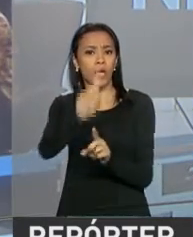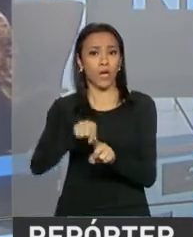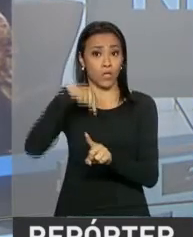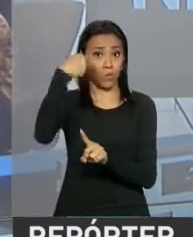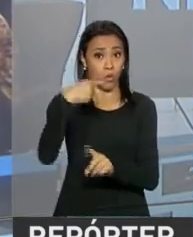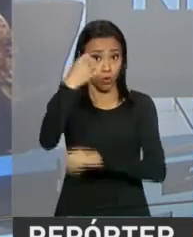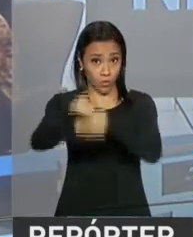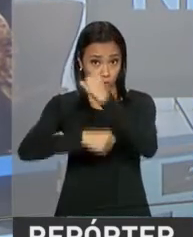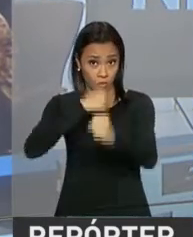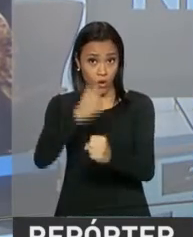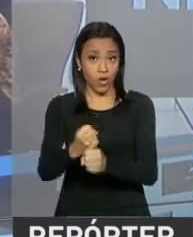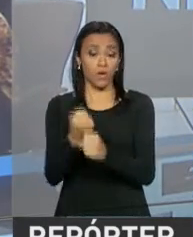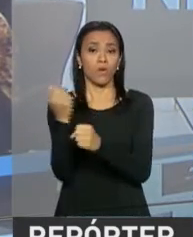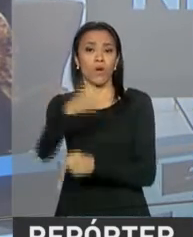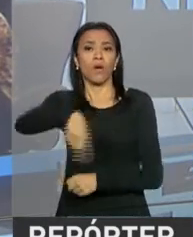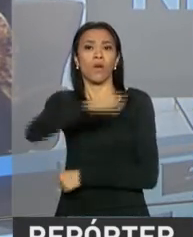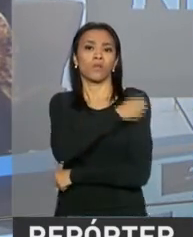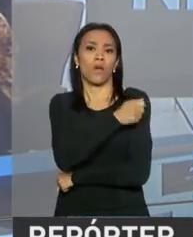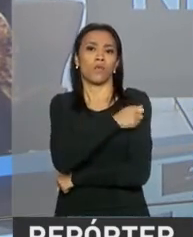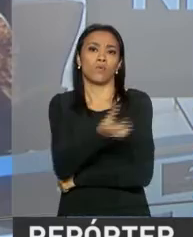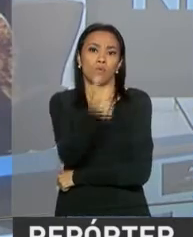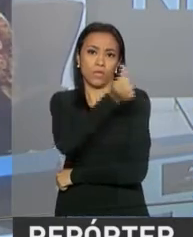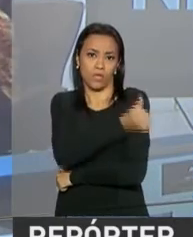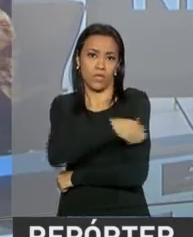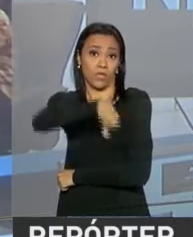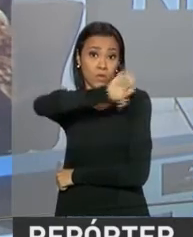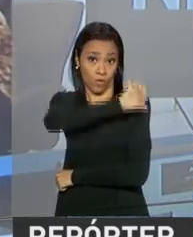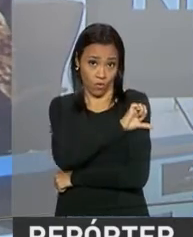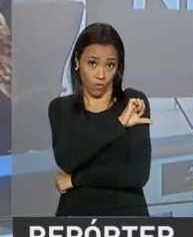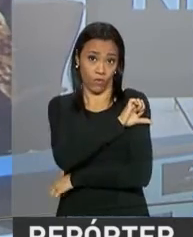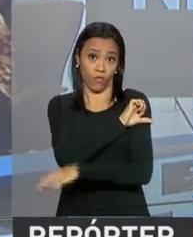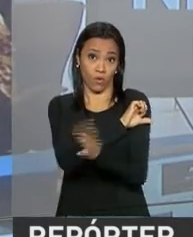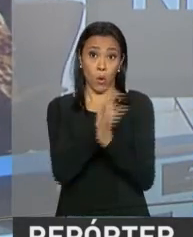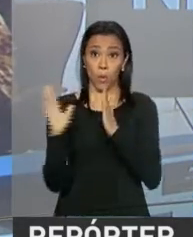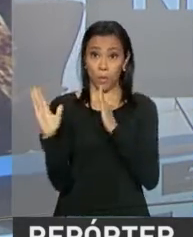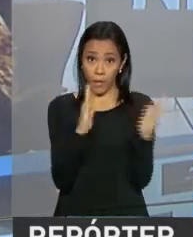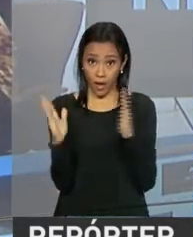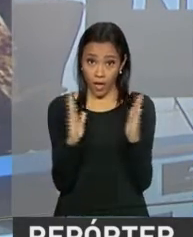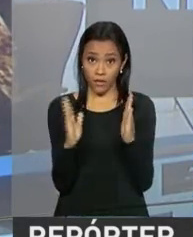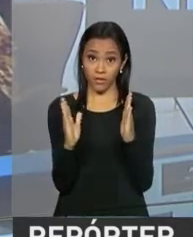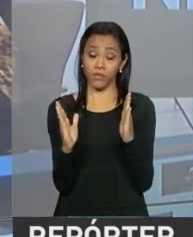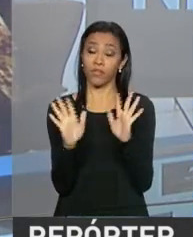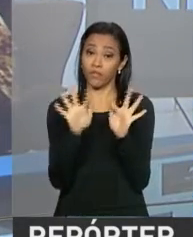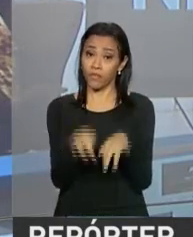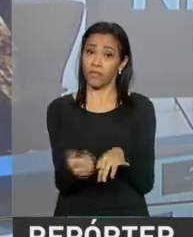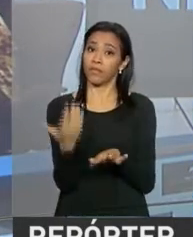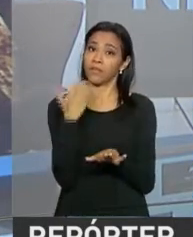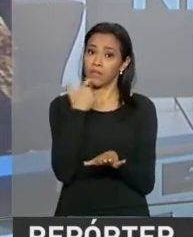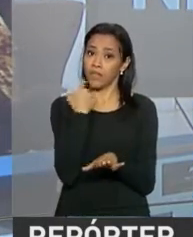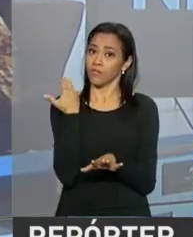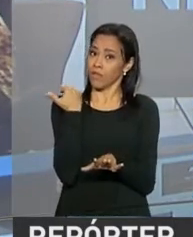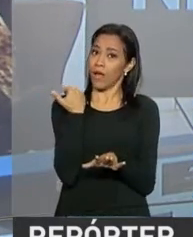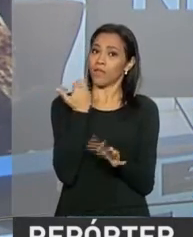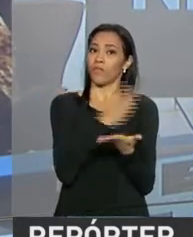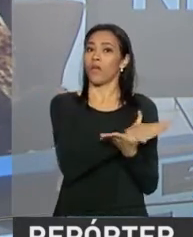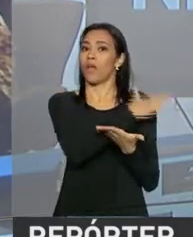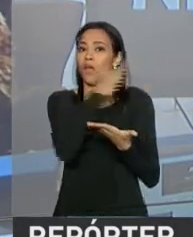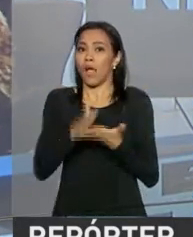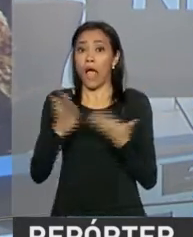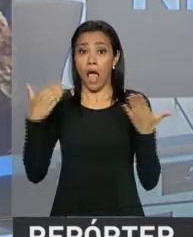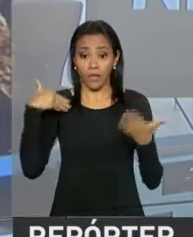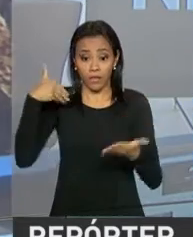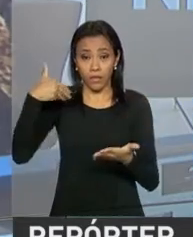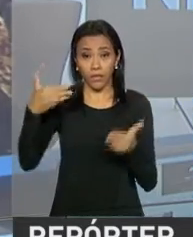pelos alunos do 6º ao 9º ano do ensino fundamental o prazo que terminaria nesta sexta feira foi prorrogado até hoje